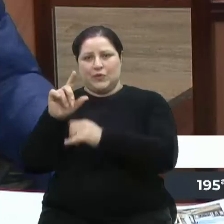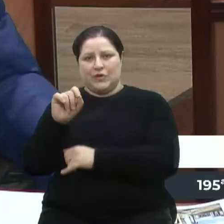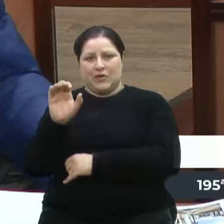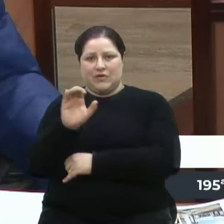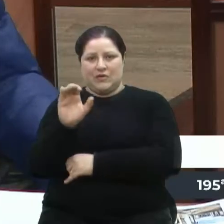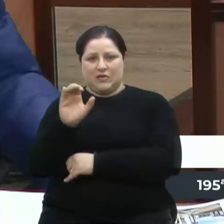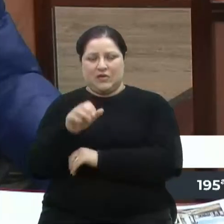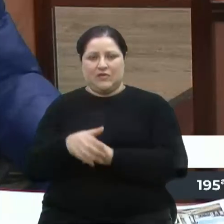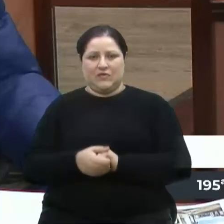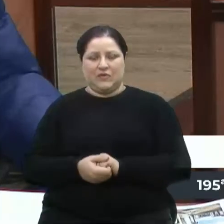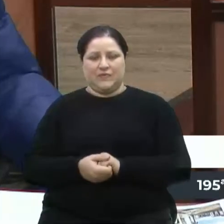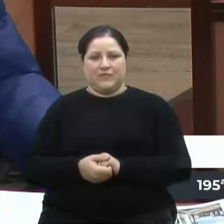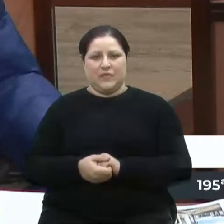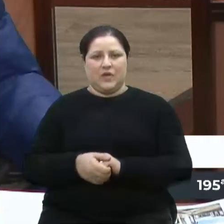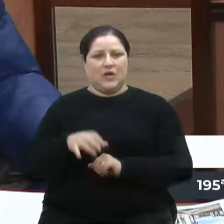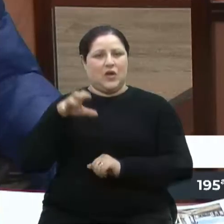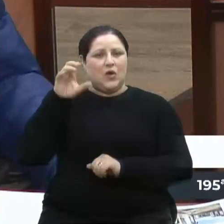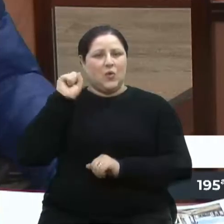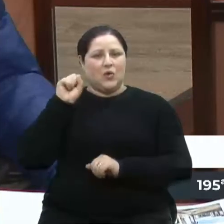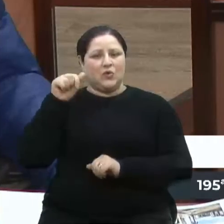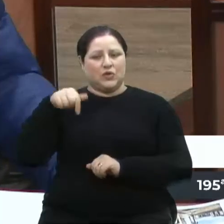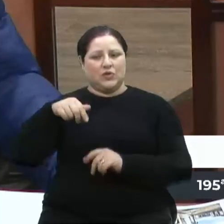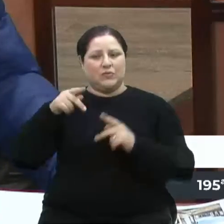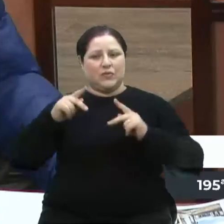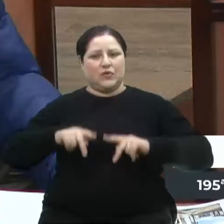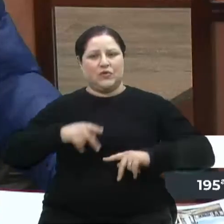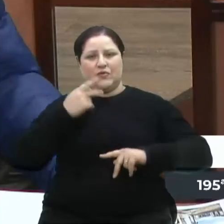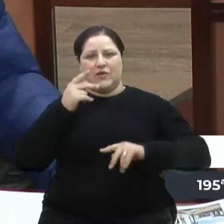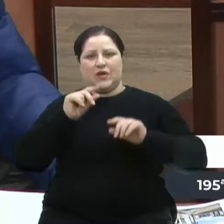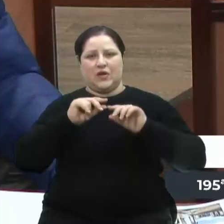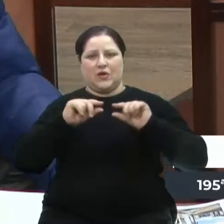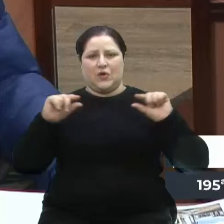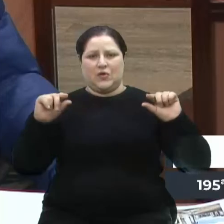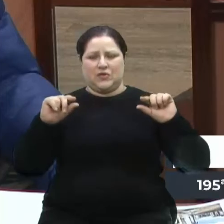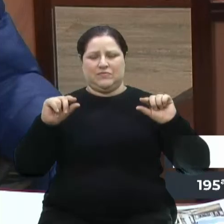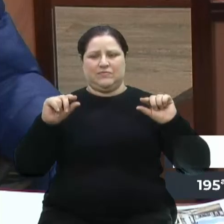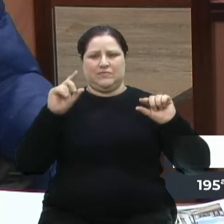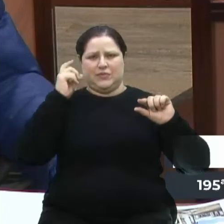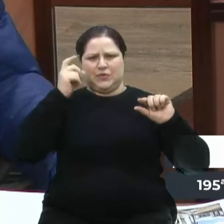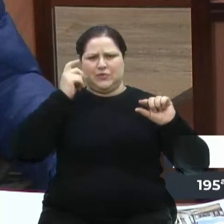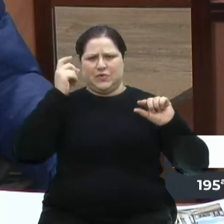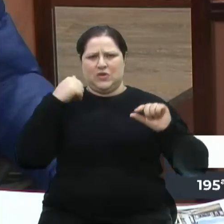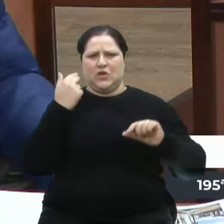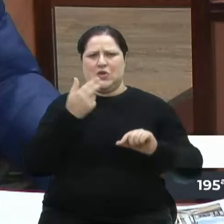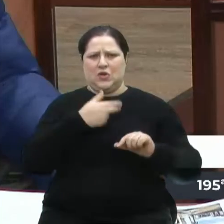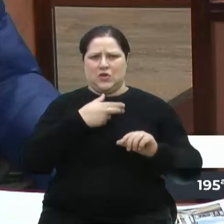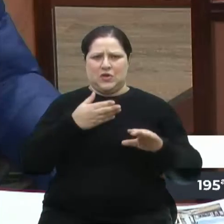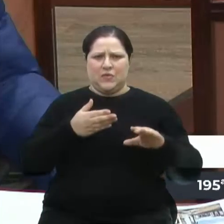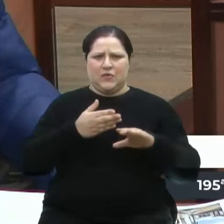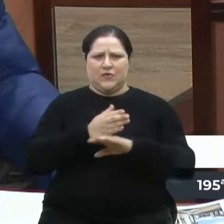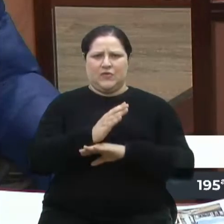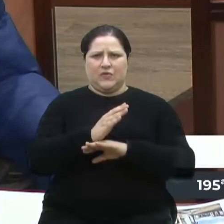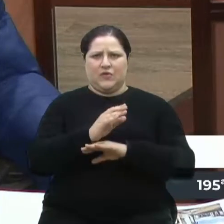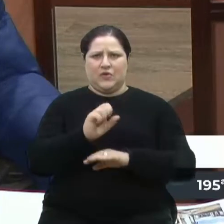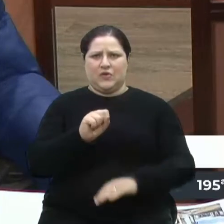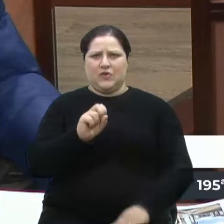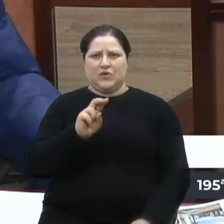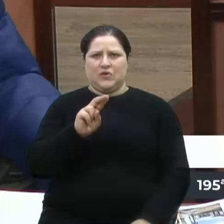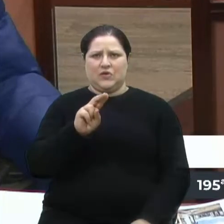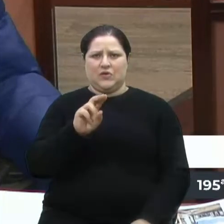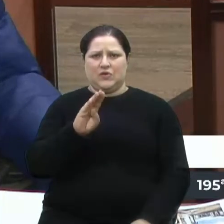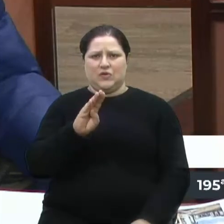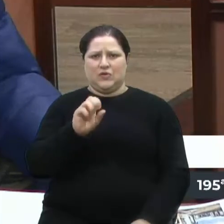vez. Eu ouço aqui algumas coisas que me preocupam. Eu ouvi uma frase assim: a gente aprovou o